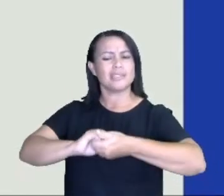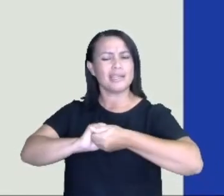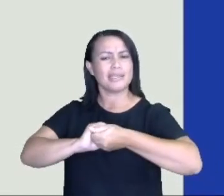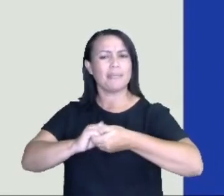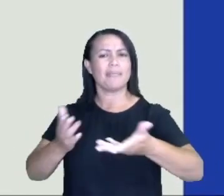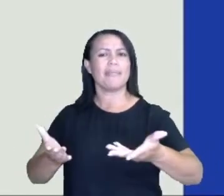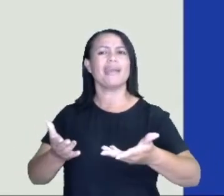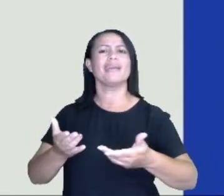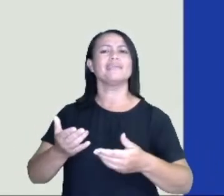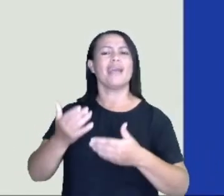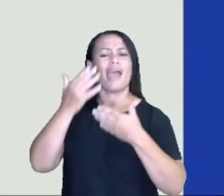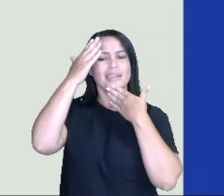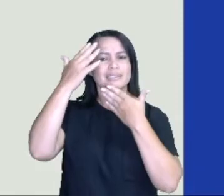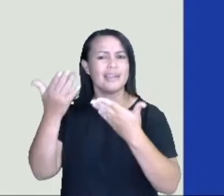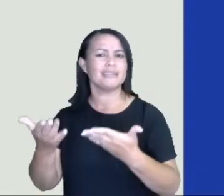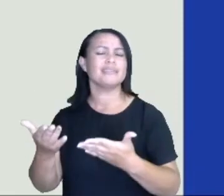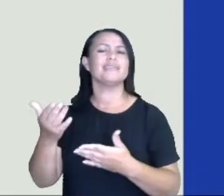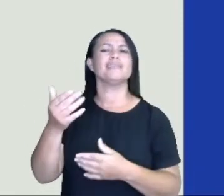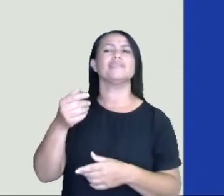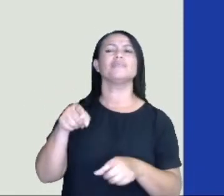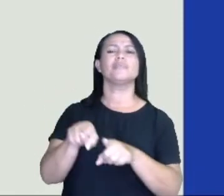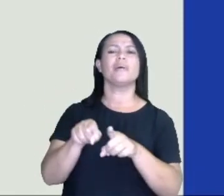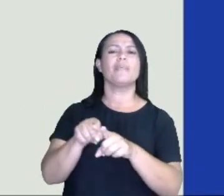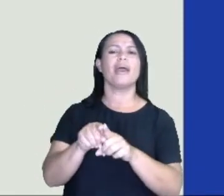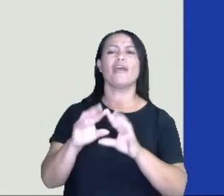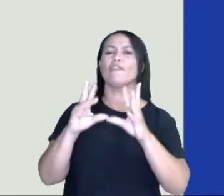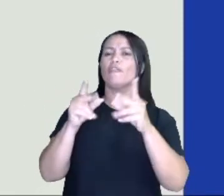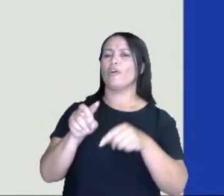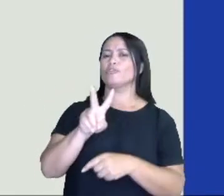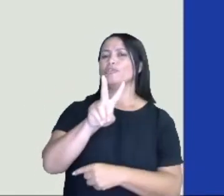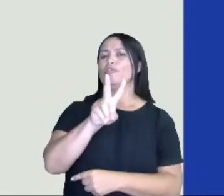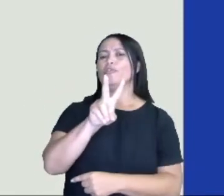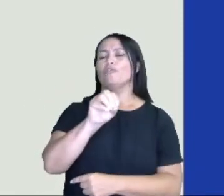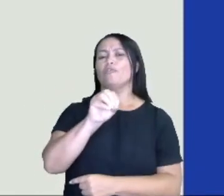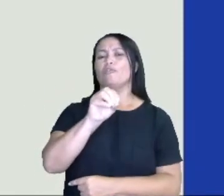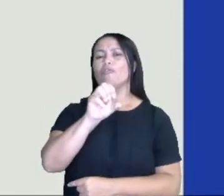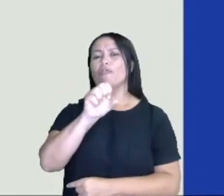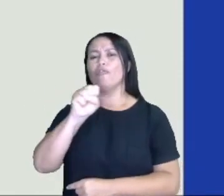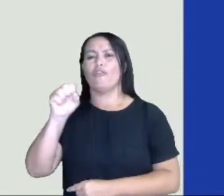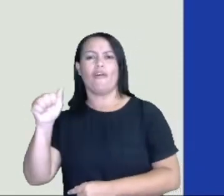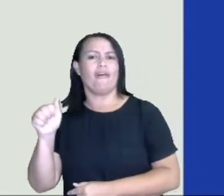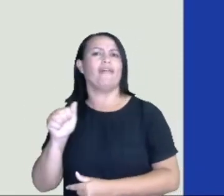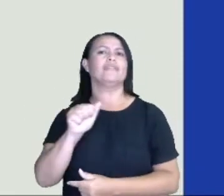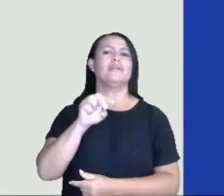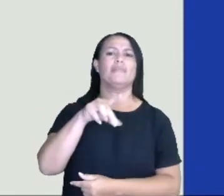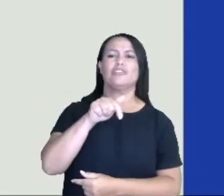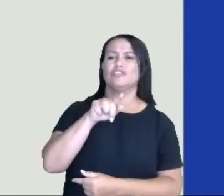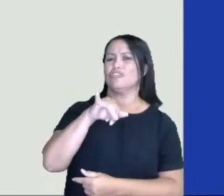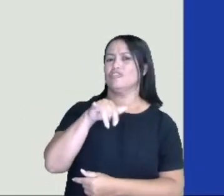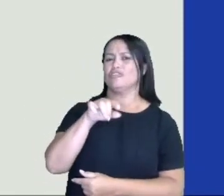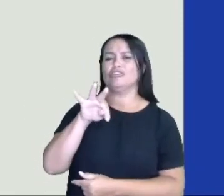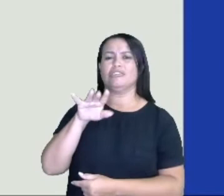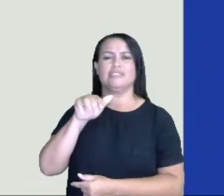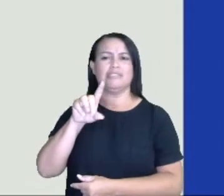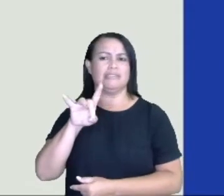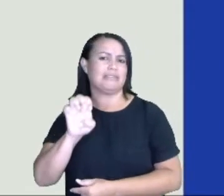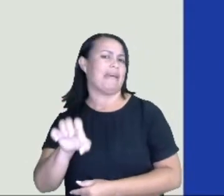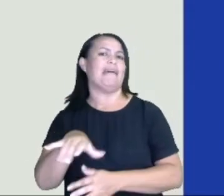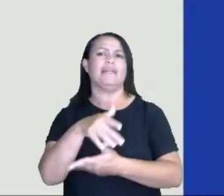vossa majestade, vossa eminência, todos com a letra maiúscula. Nos nomes de